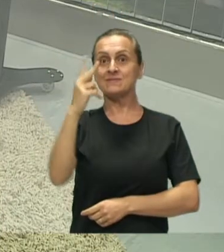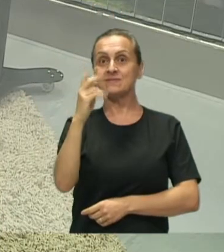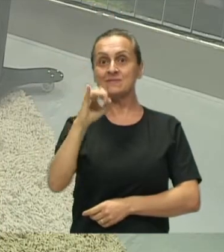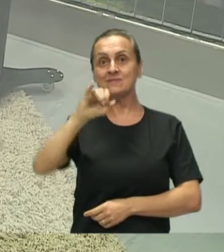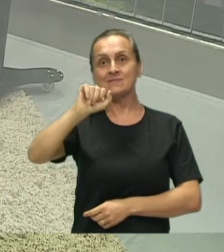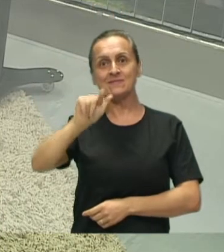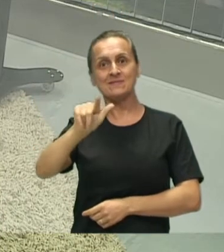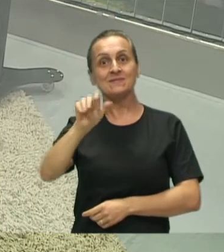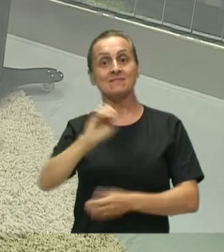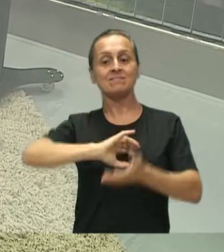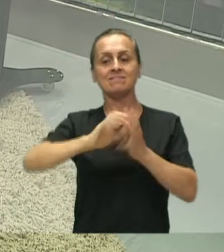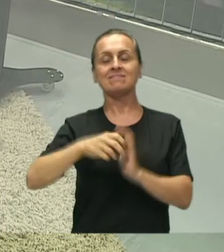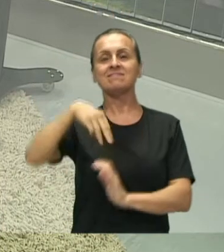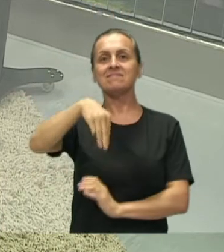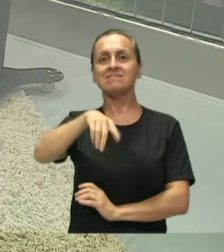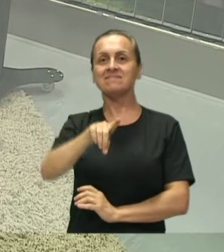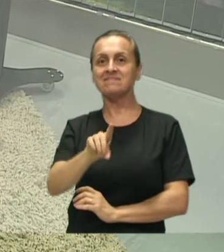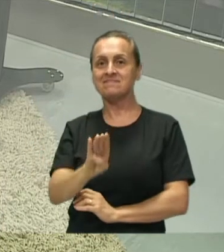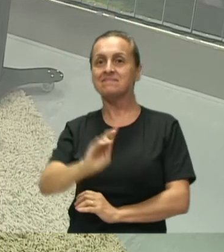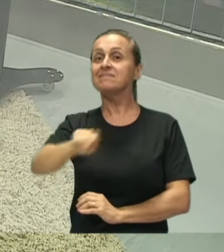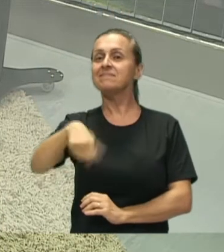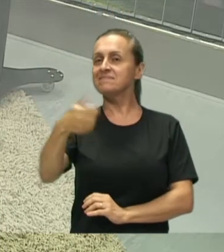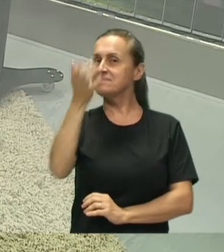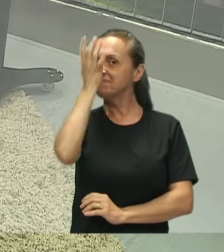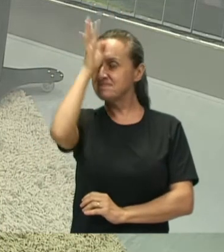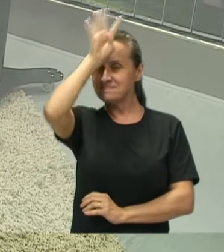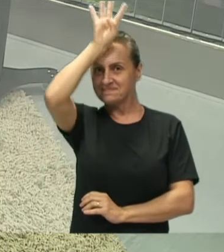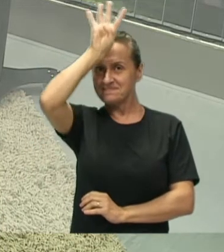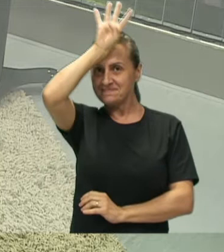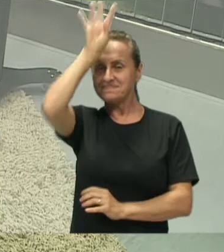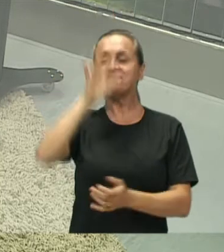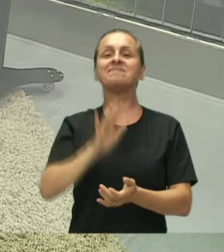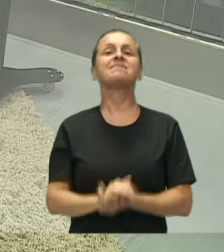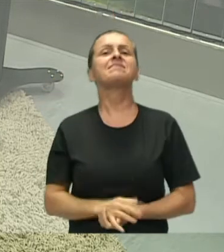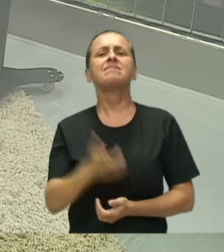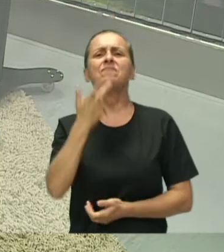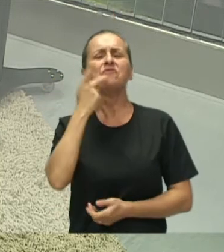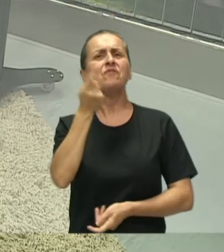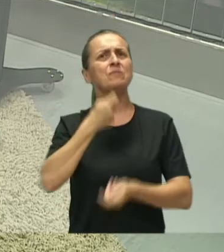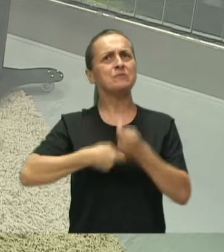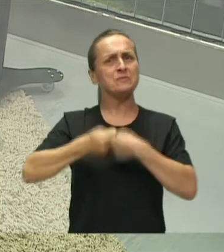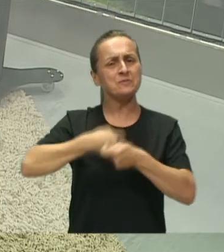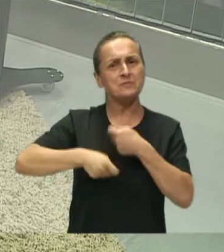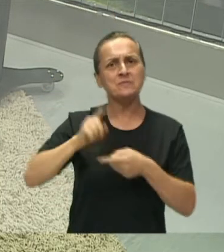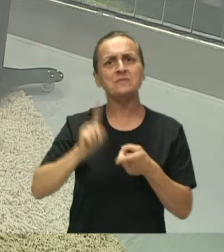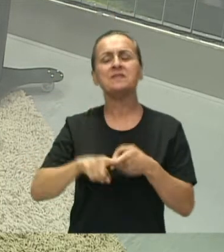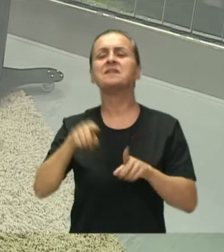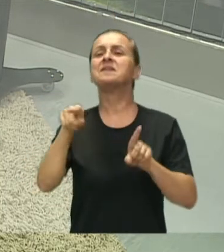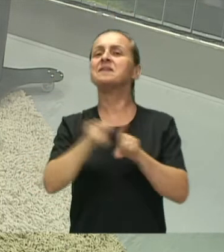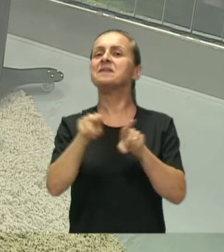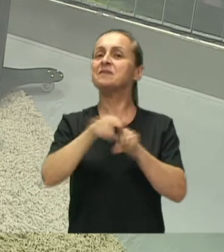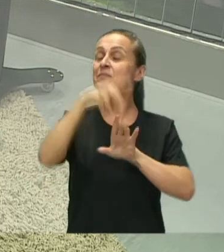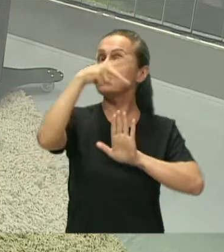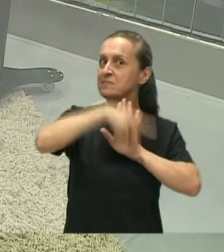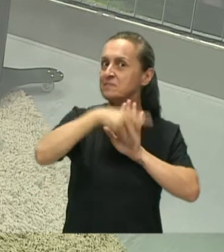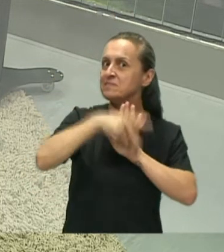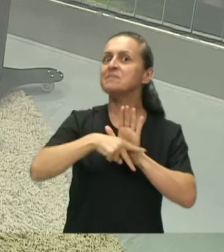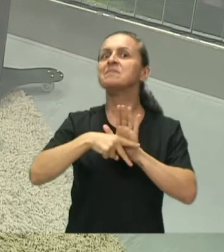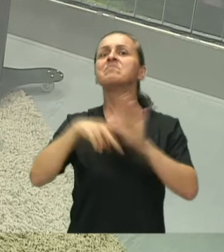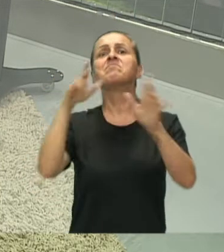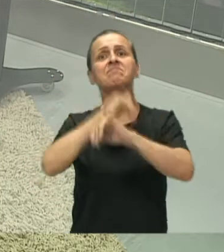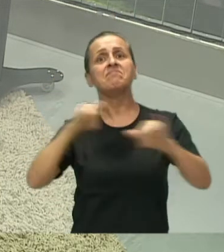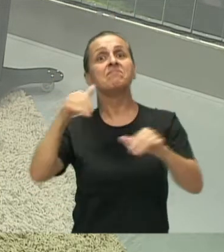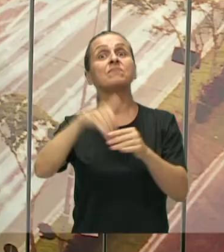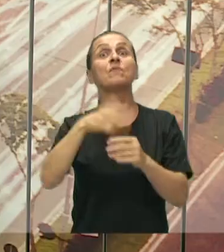Estávamos falando aqui de Economia falamos o seu projeto e também durante a campanha O senhor falou bastante sobre esporte né que é tão importante